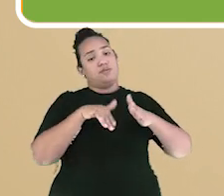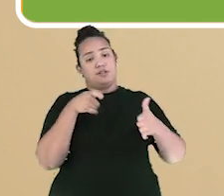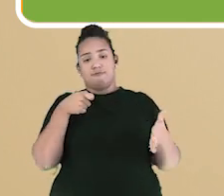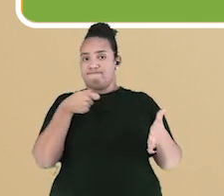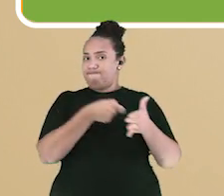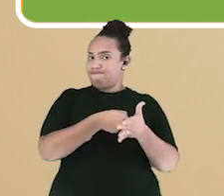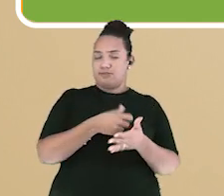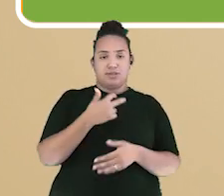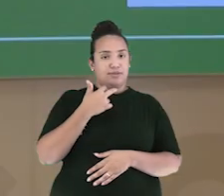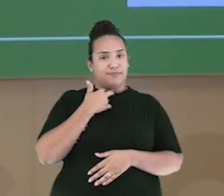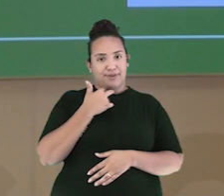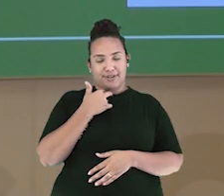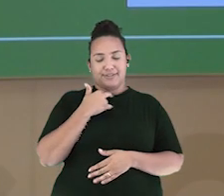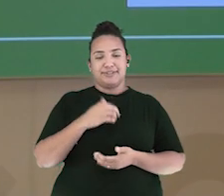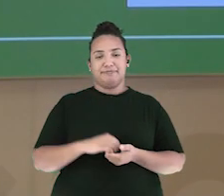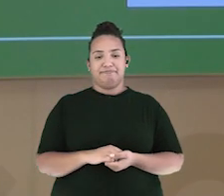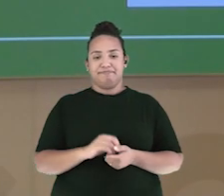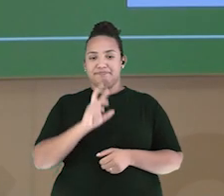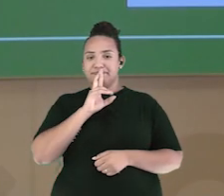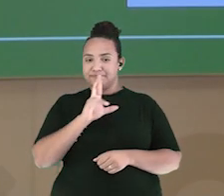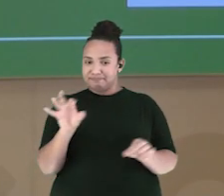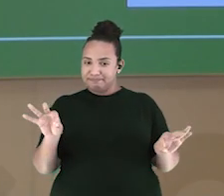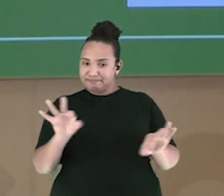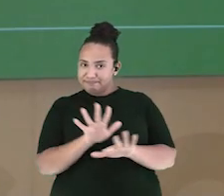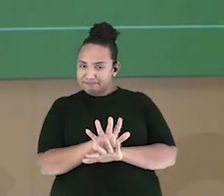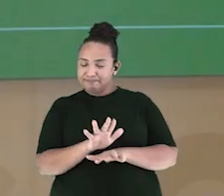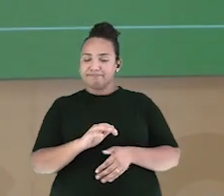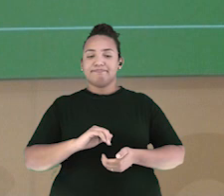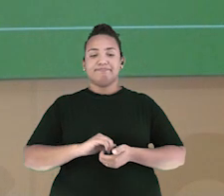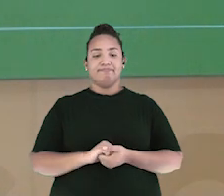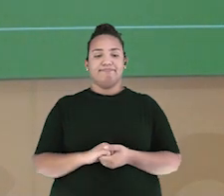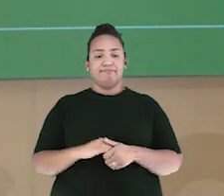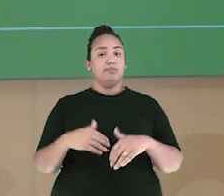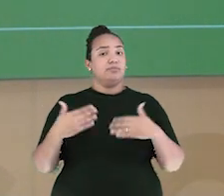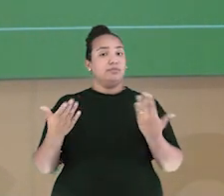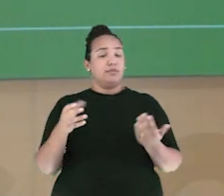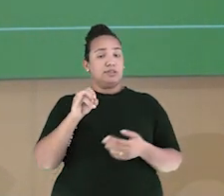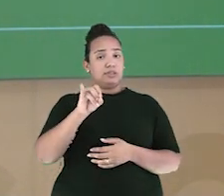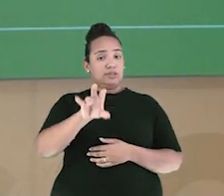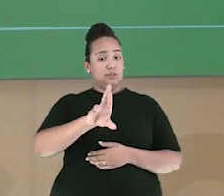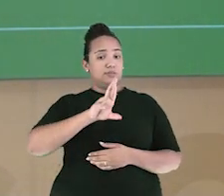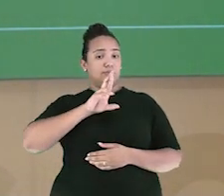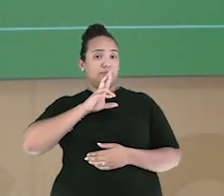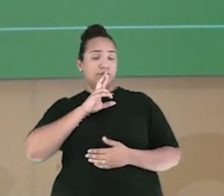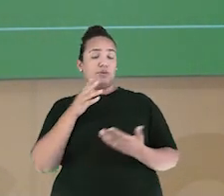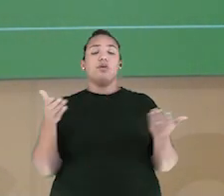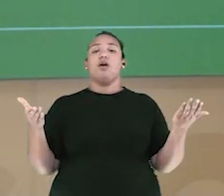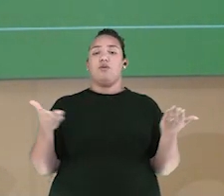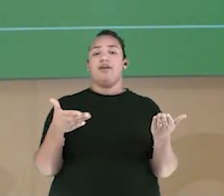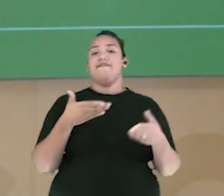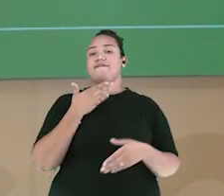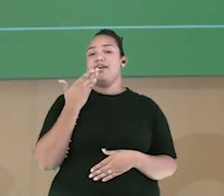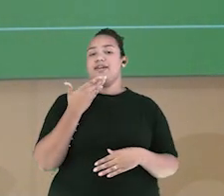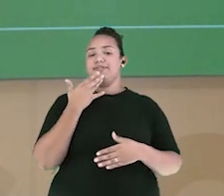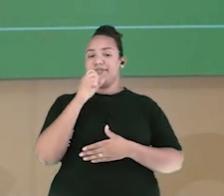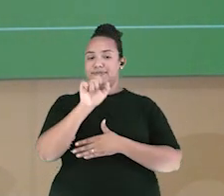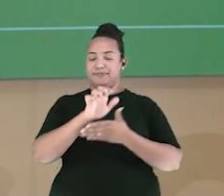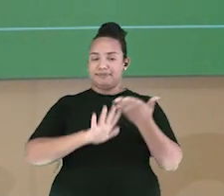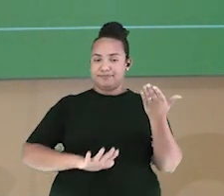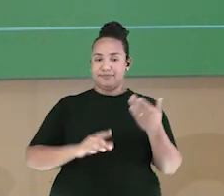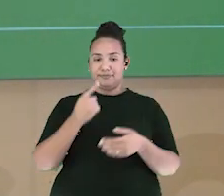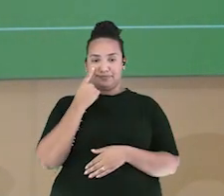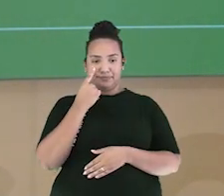até ser frágil. Respondido? Bom, se você respondeu, vai ficar fácil fazer nossa atividade